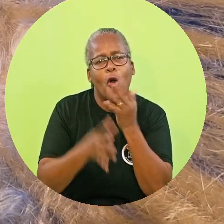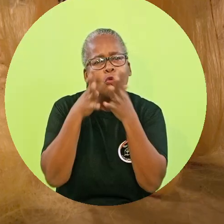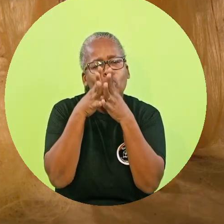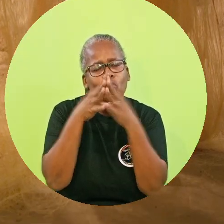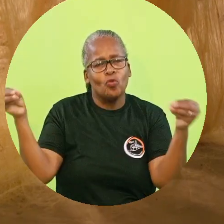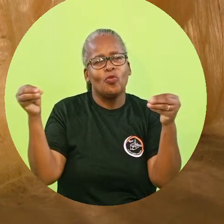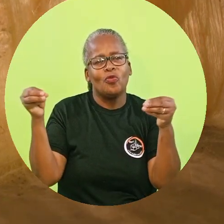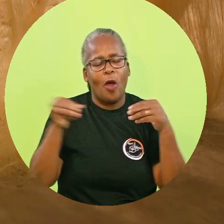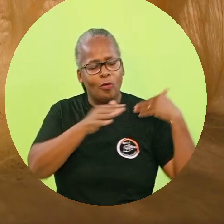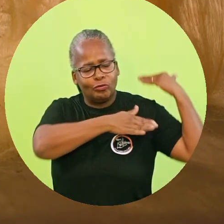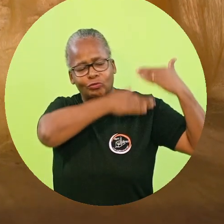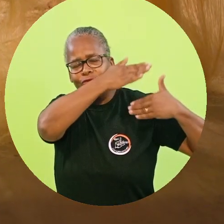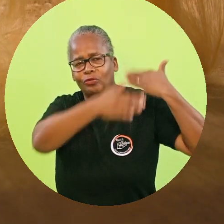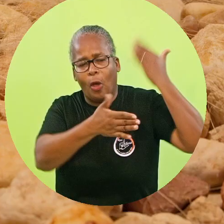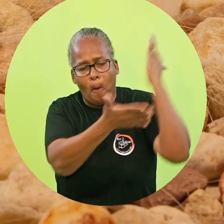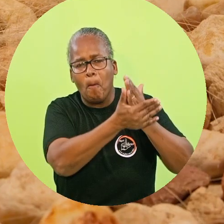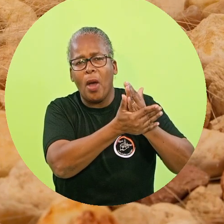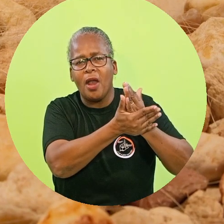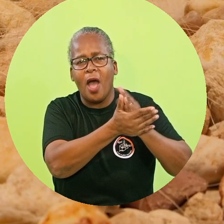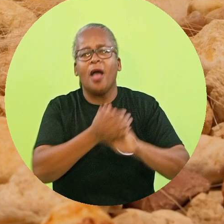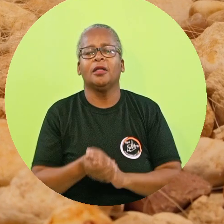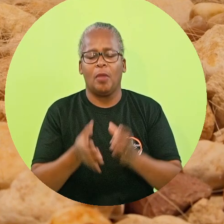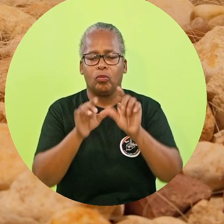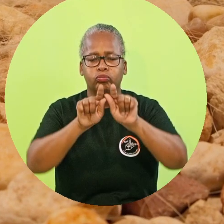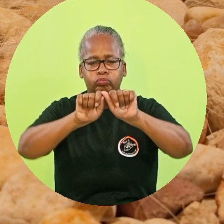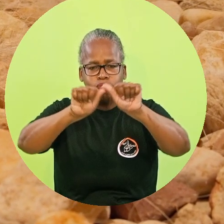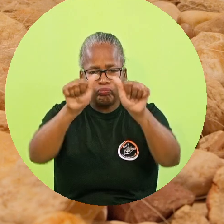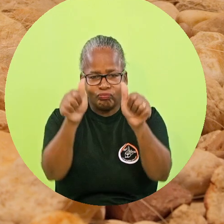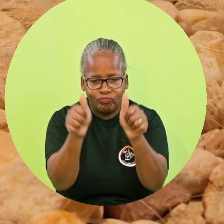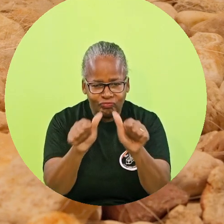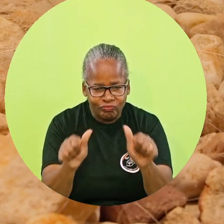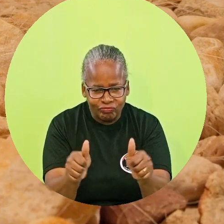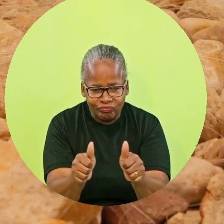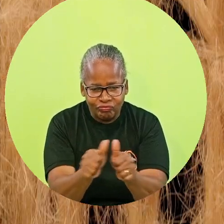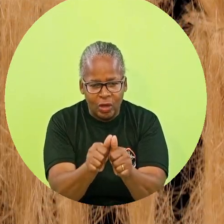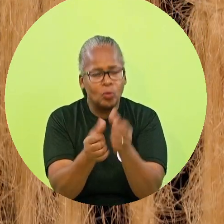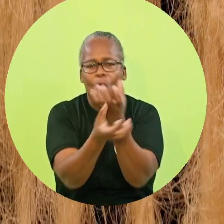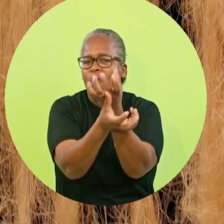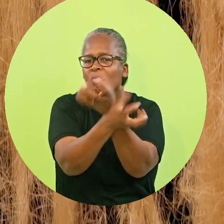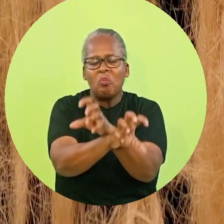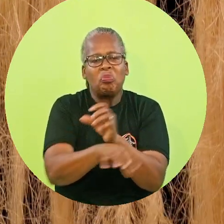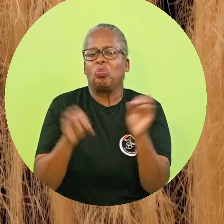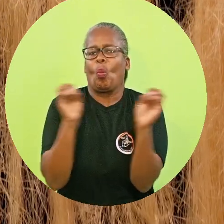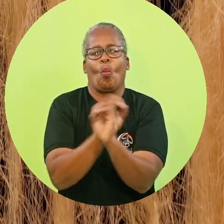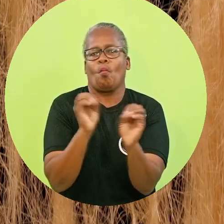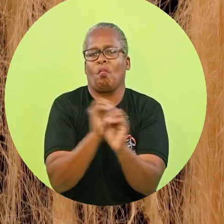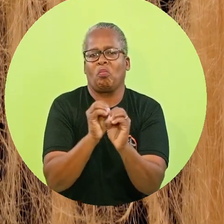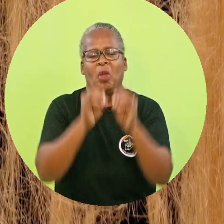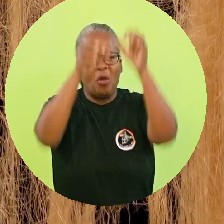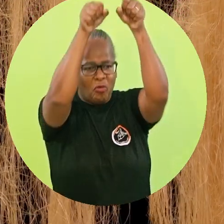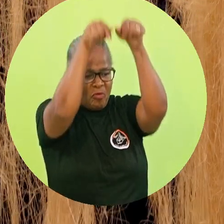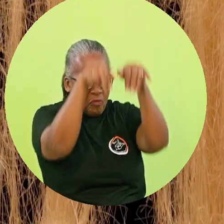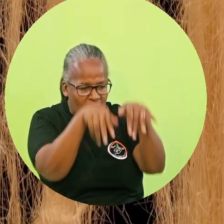interrompidos. Uma moringa vazia que preserva memórias líquidas, fibras que se desfazem como os rios